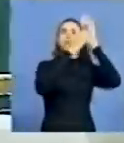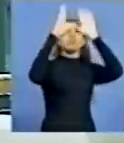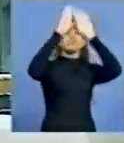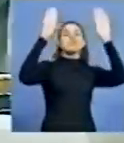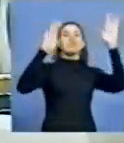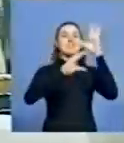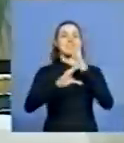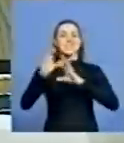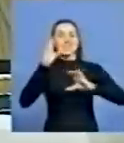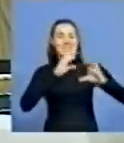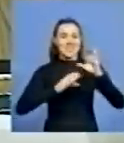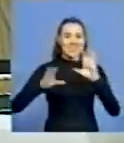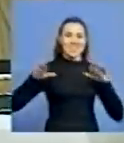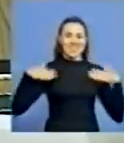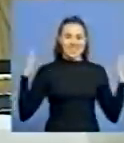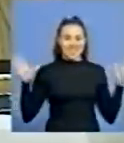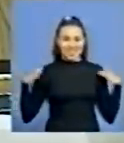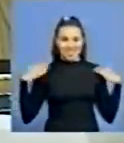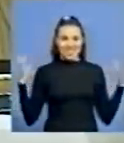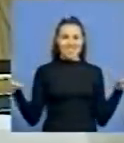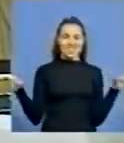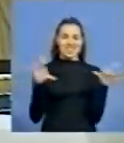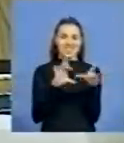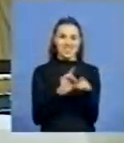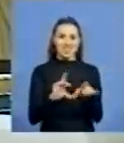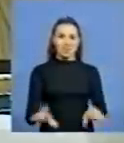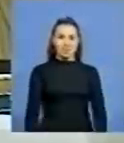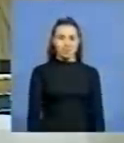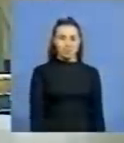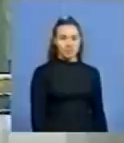louvores, cantando a uma só voz.